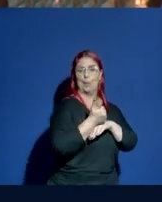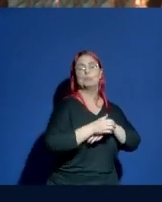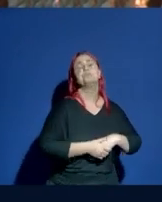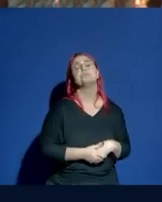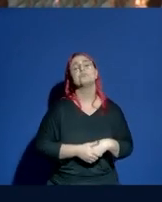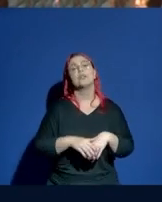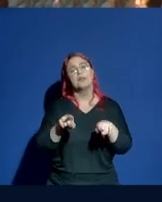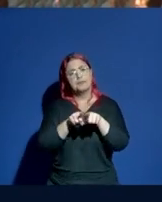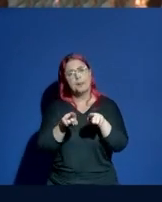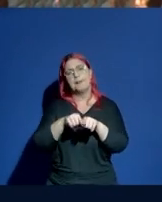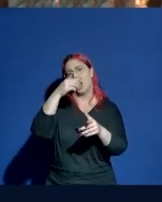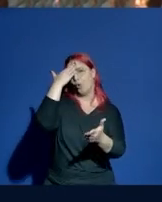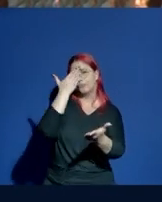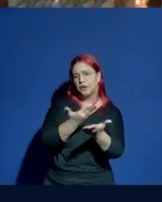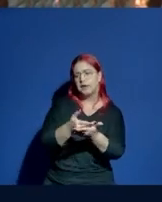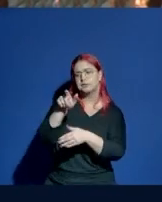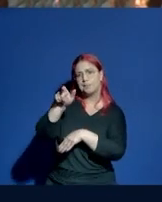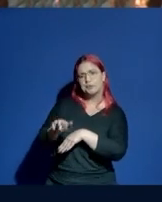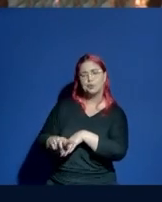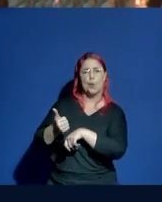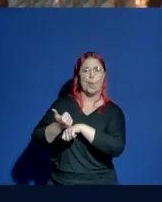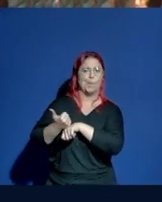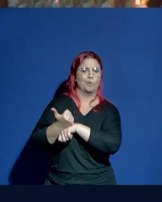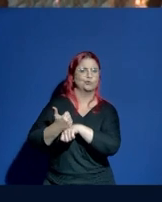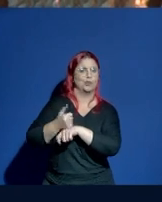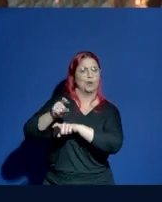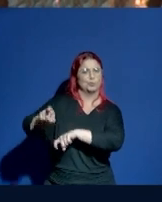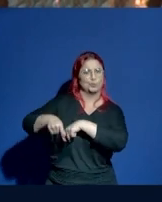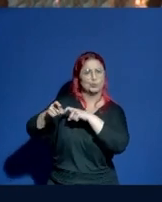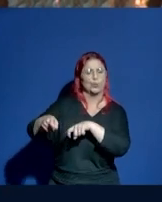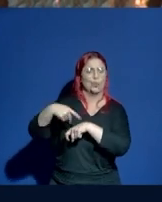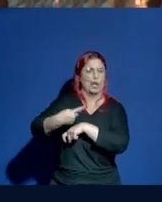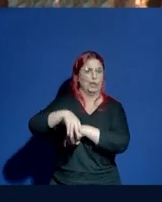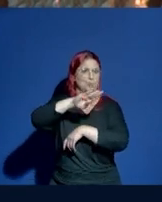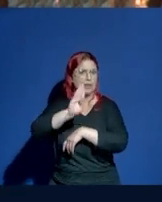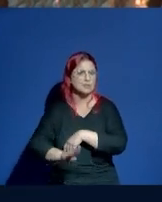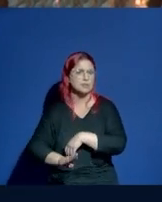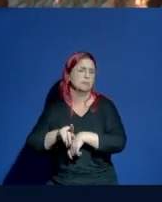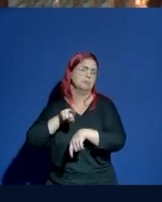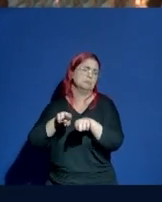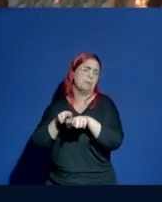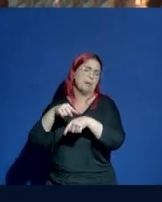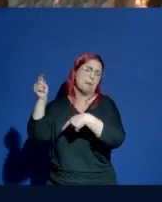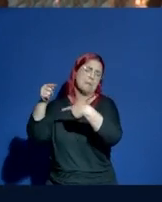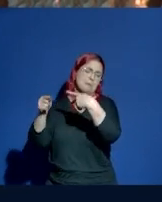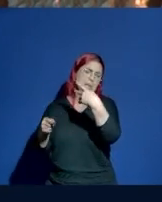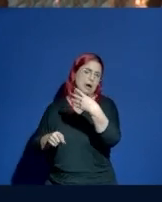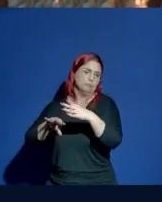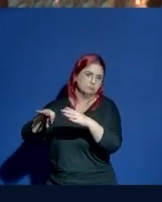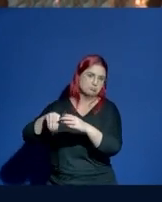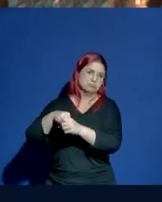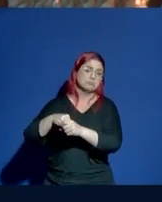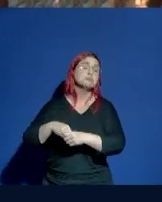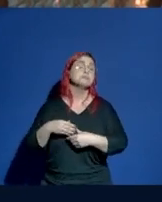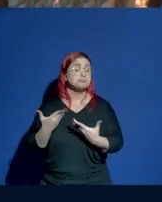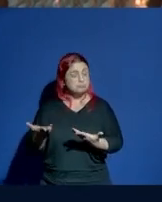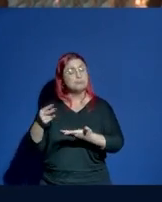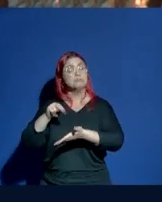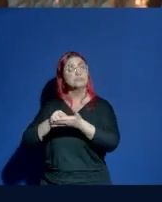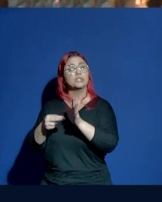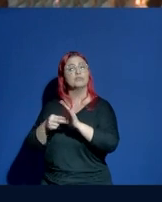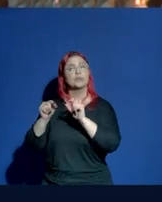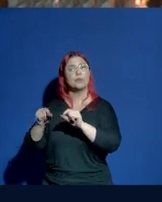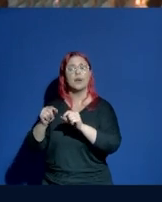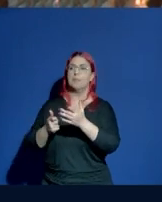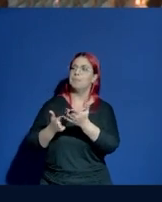aquela coisa da confiança do produtor rural no país e outras questões geladas fizeram com que